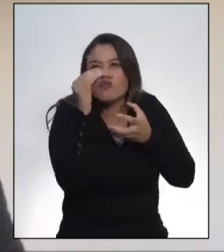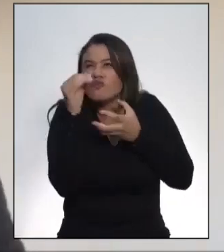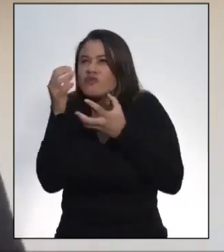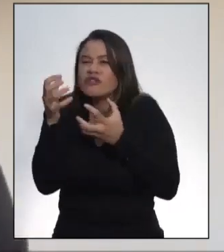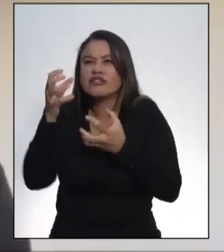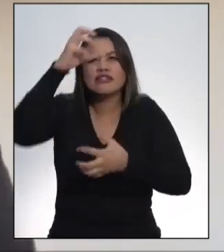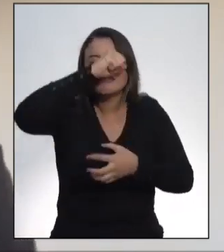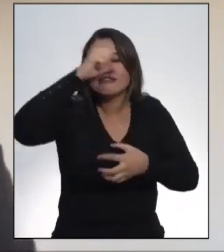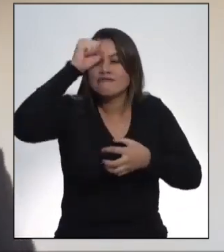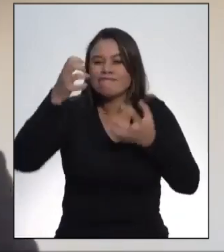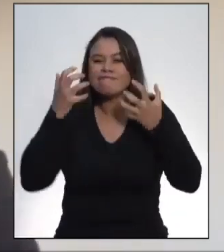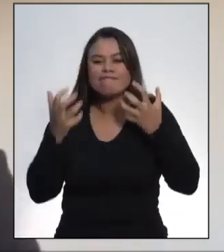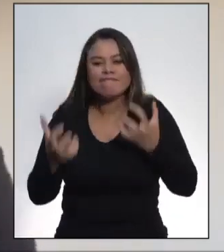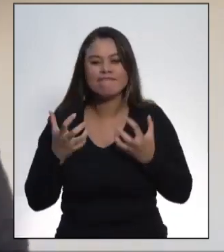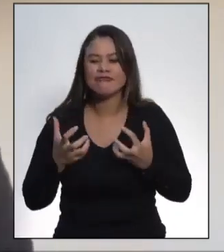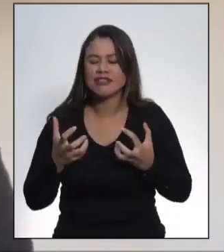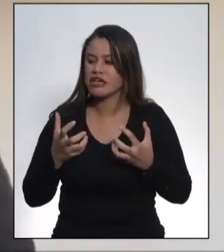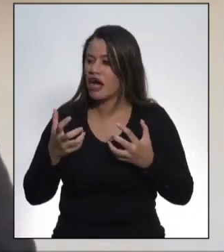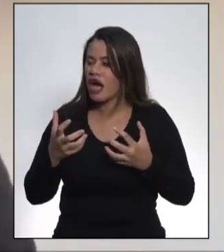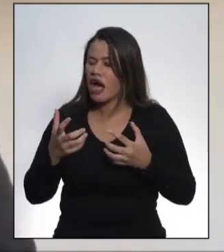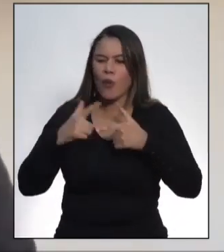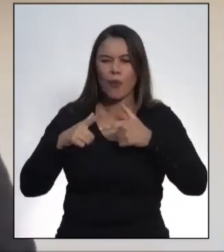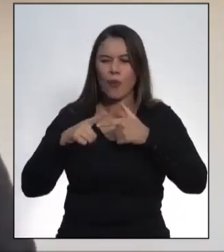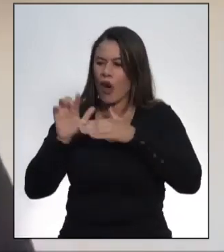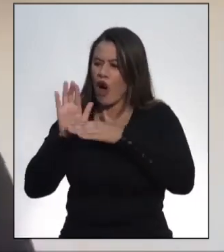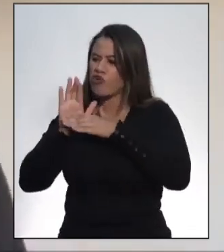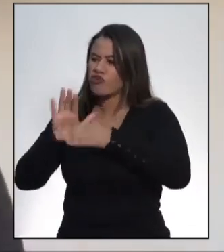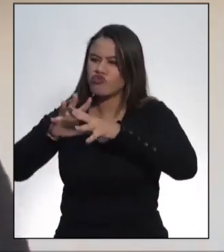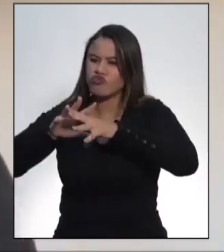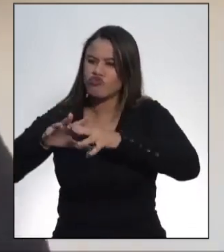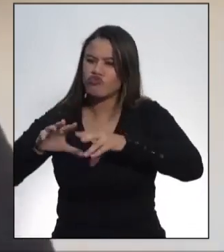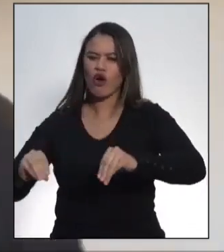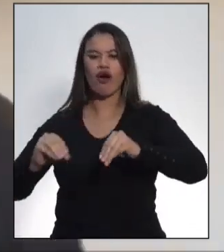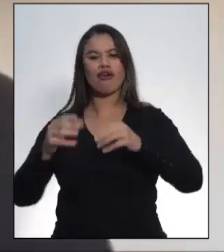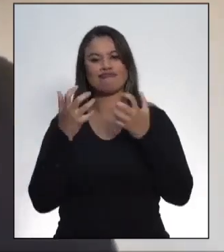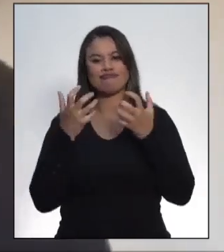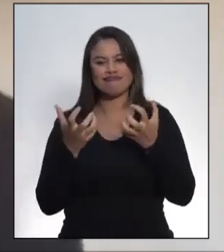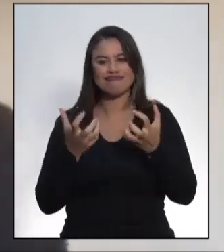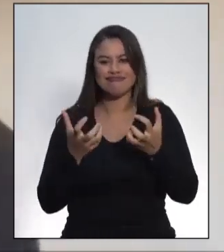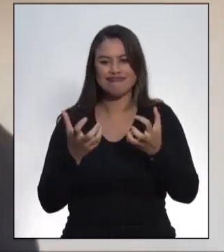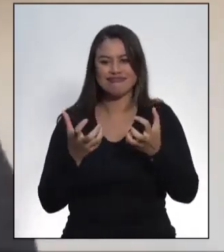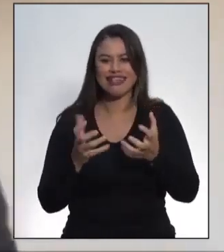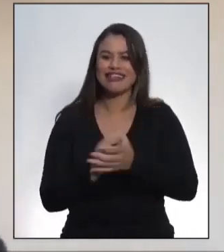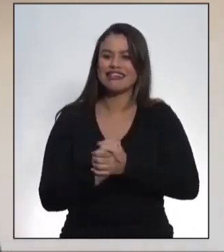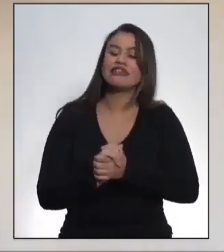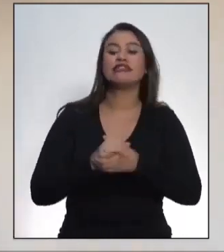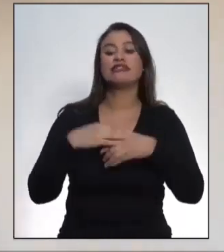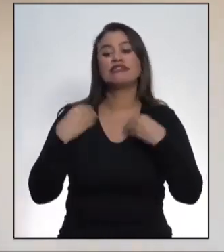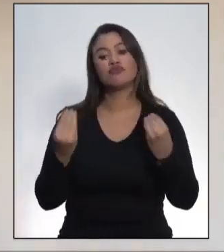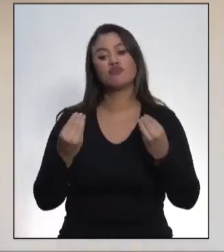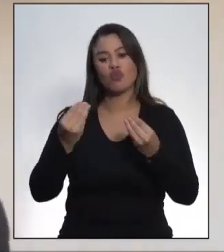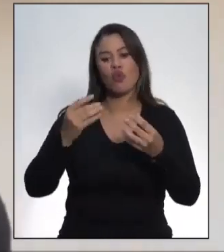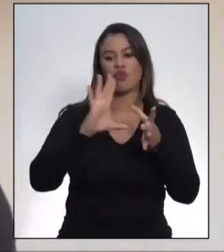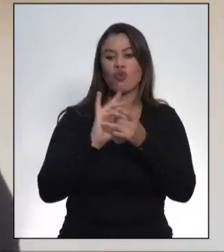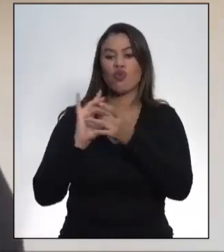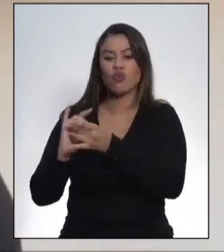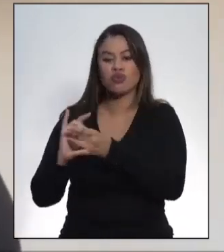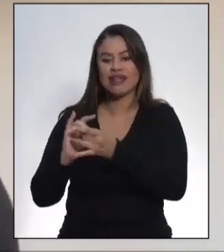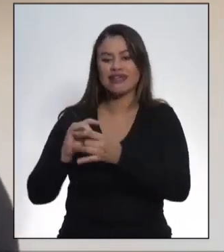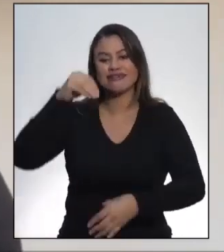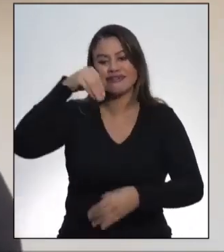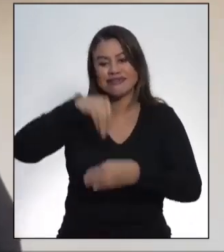de aprender, é a vontade de resolver problemas, dentro de um contexto em que esse empreendedor geralmente está inserido. No meu